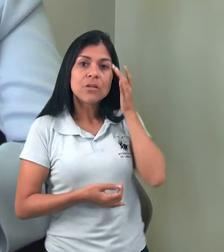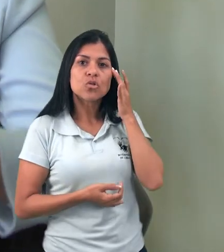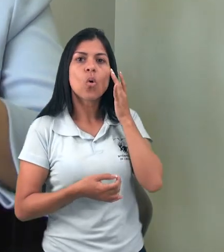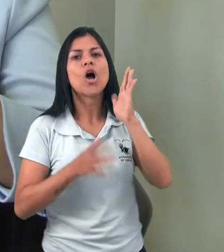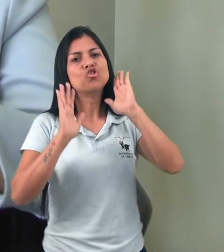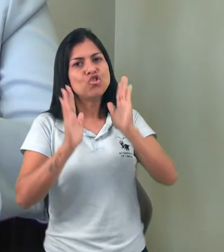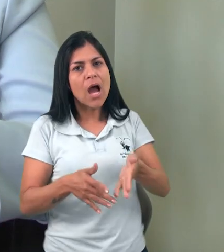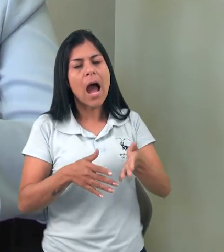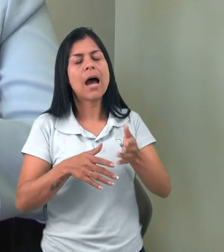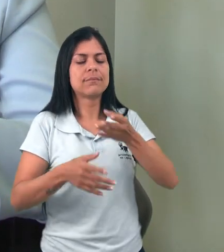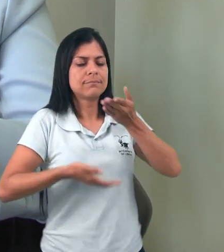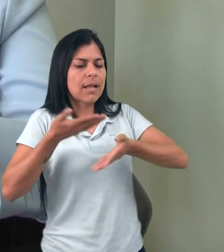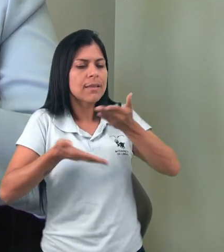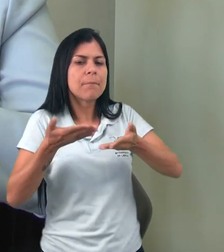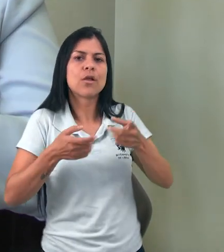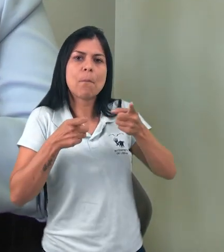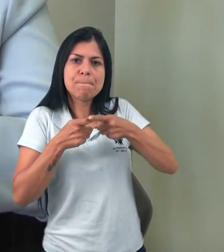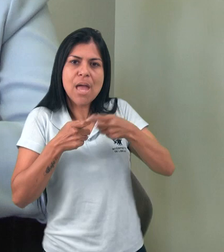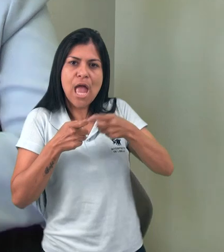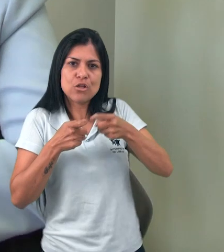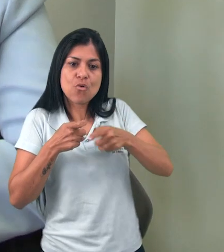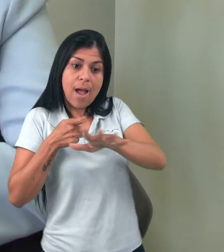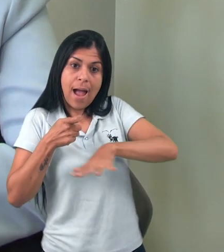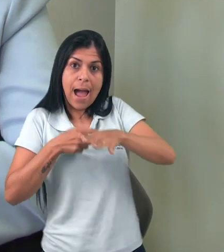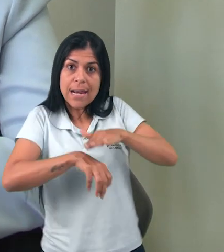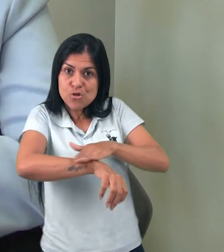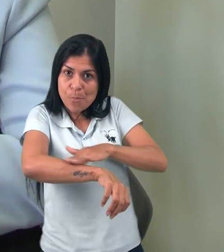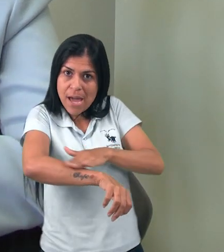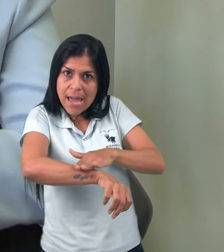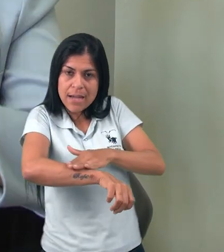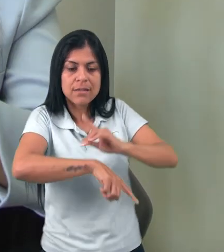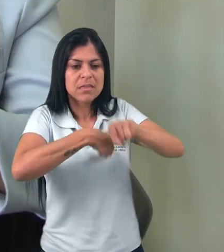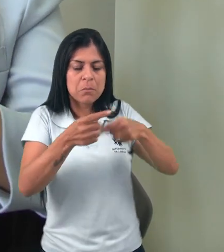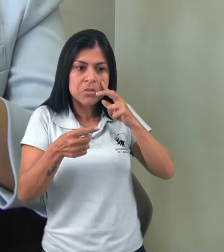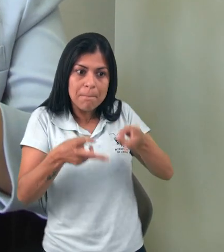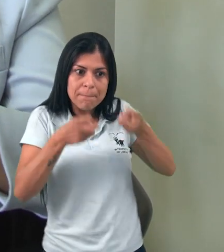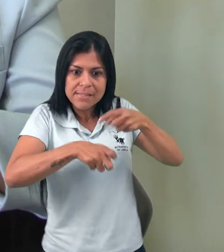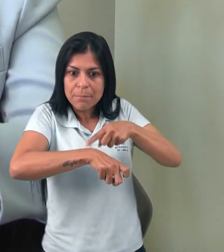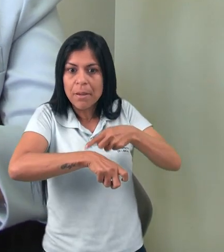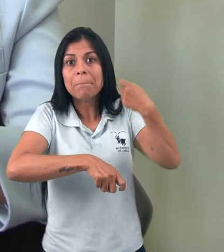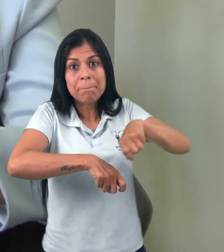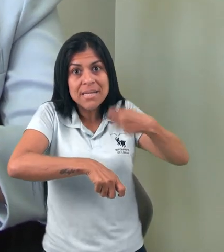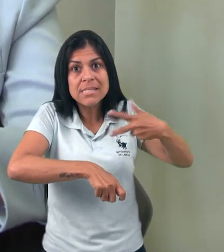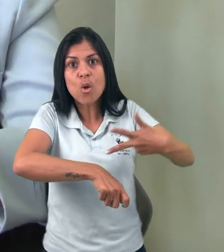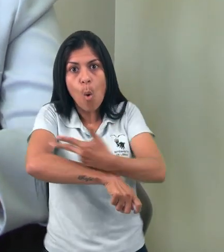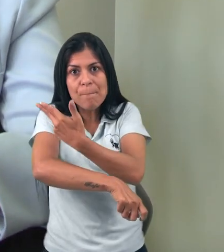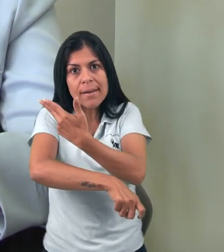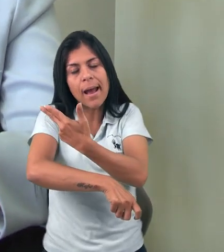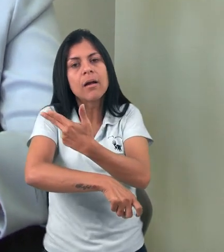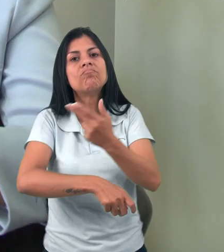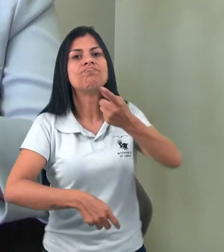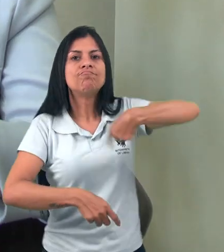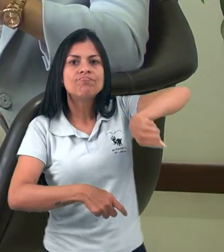esses pacientes já passaram pelo dermatologista no PAD. Então, quando a gente vê que eles precisam ser operados, não tem